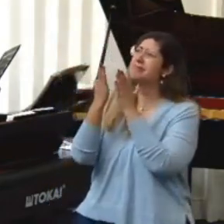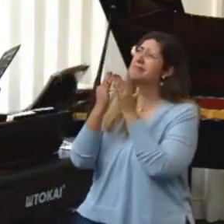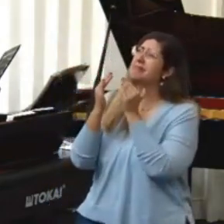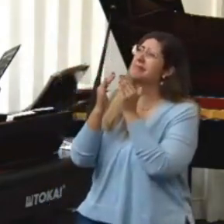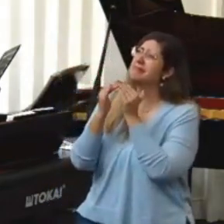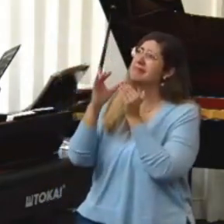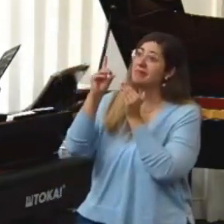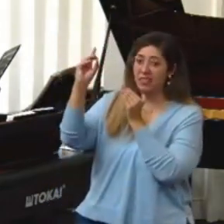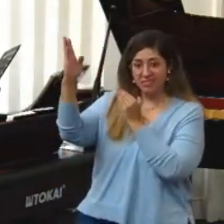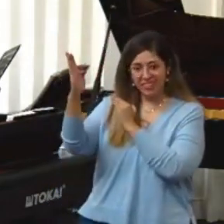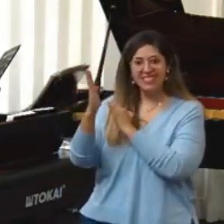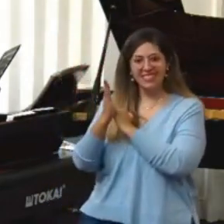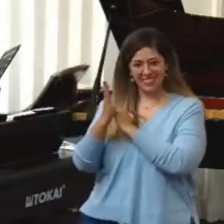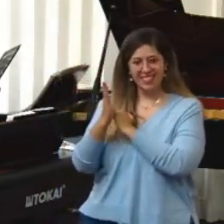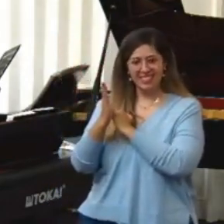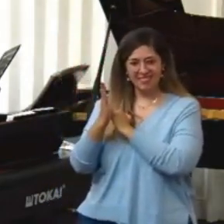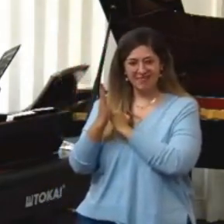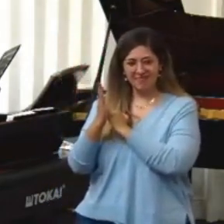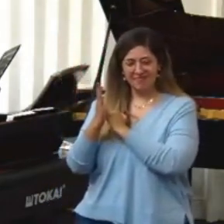ouve.